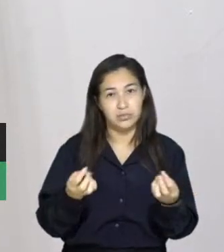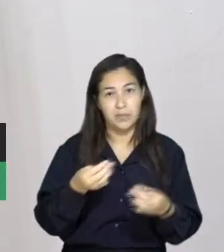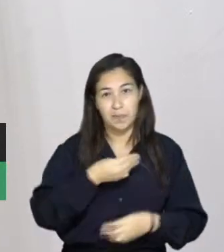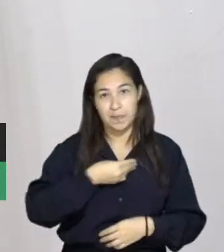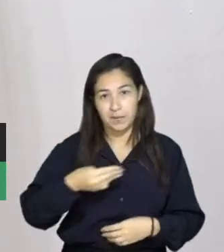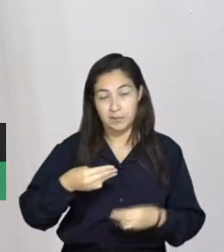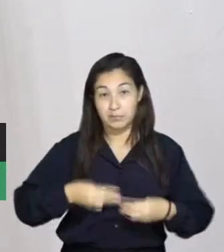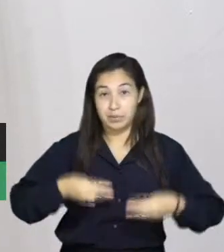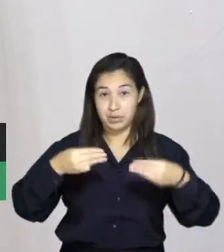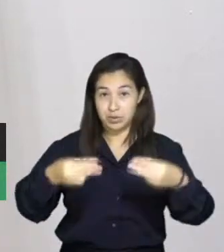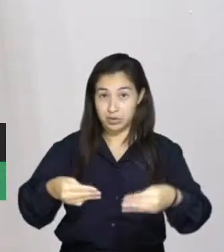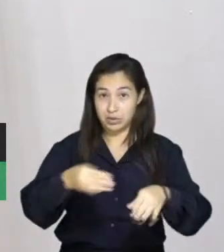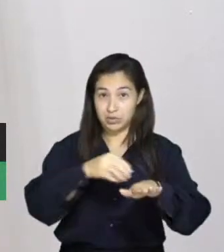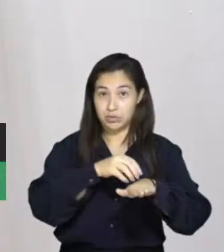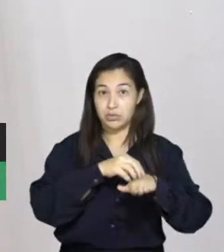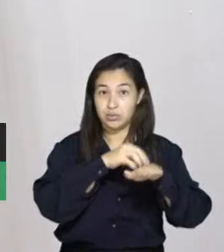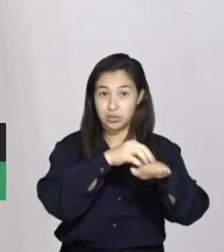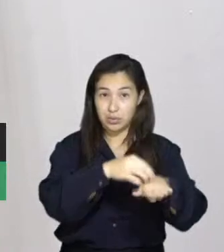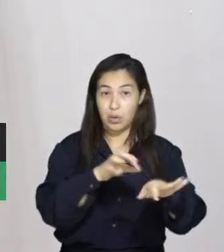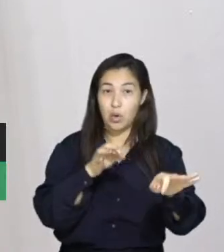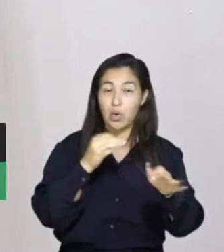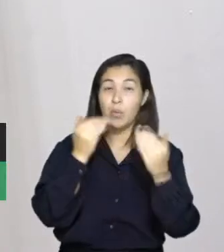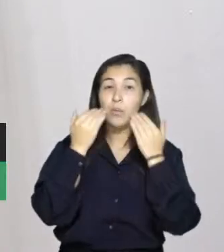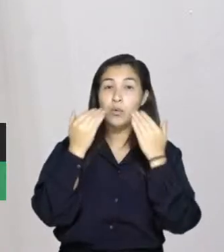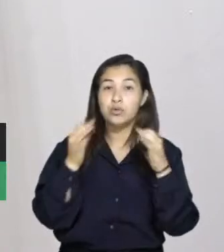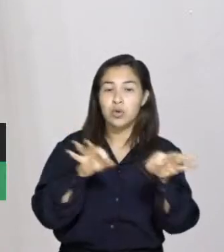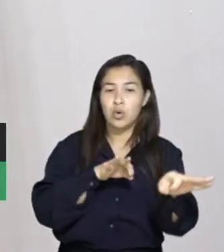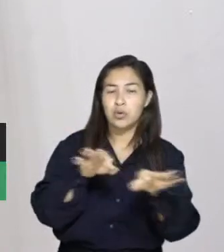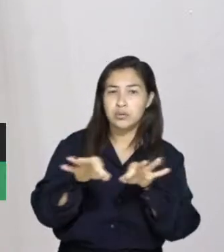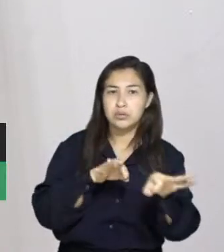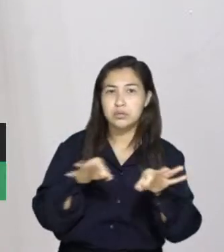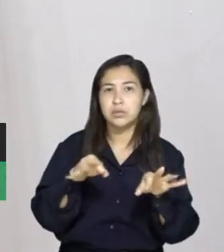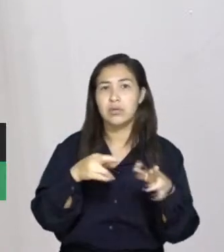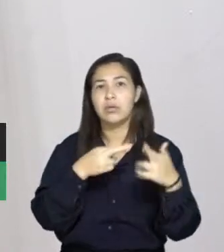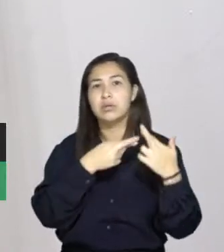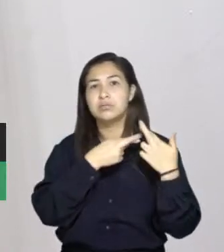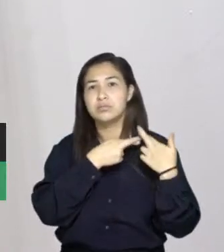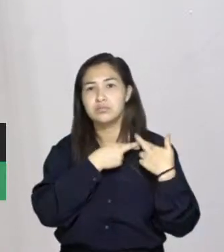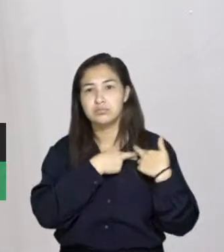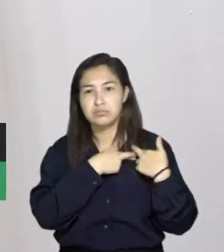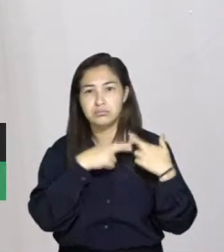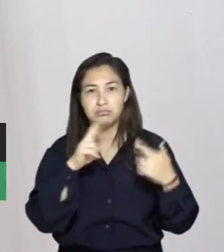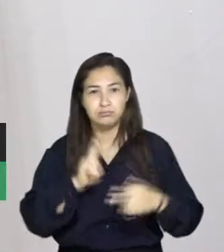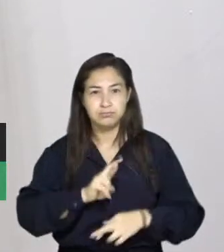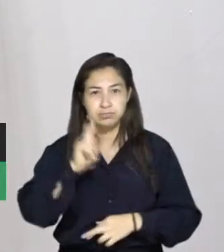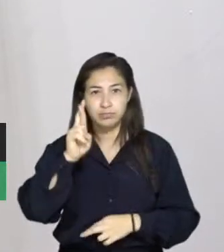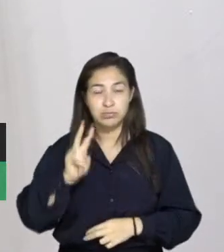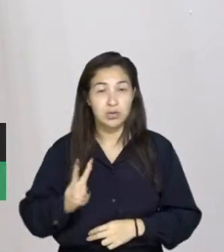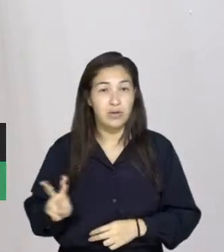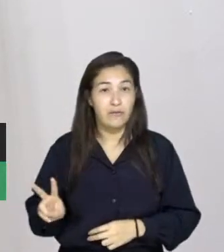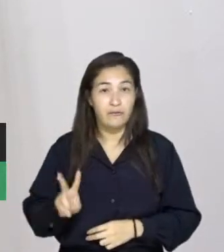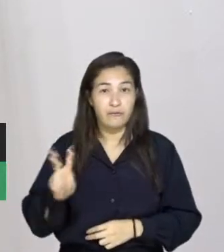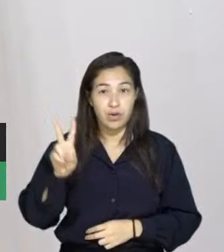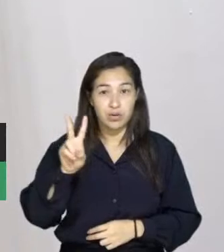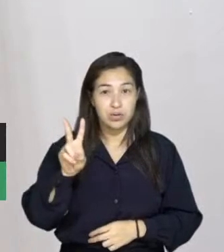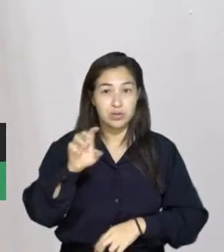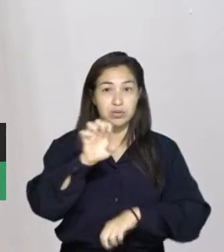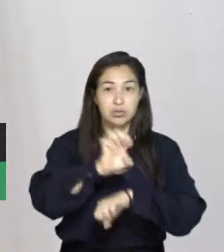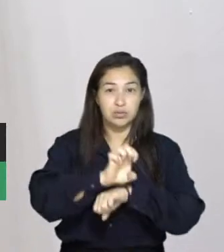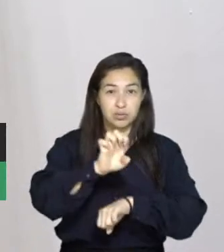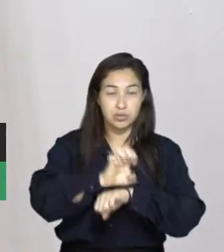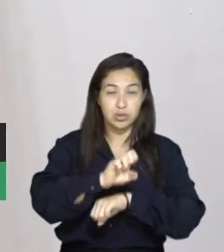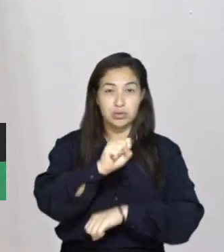dos Transportes mostrou organização, responsabilidade e valorização com o Estado de Santa